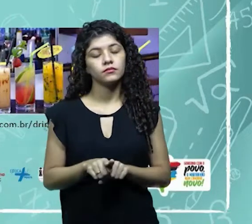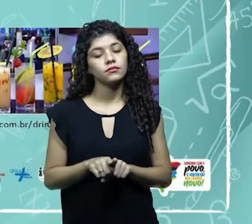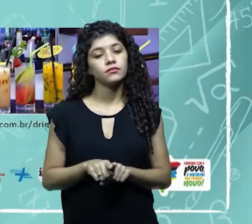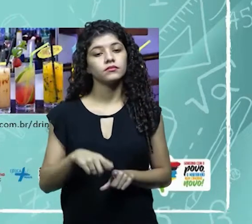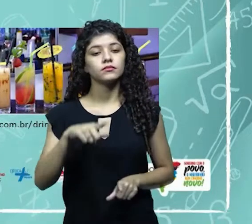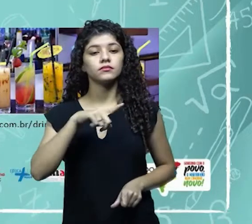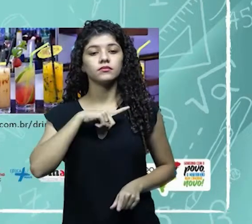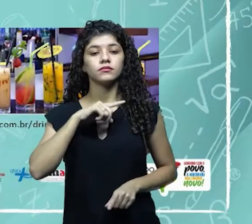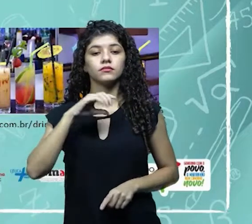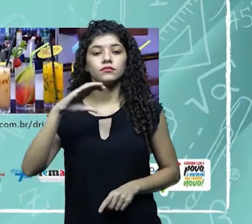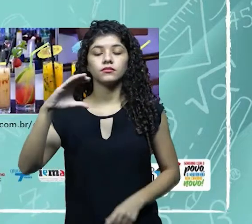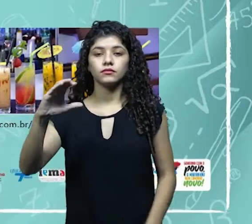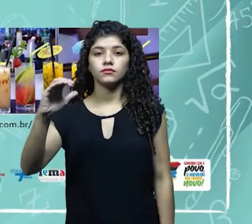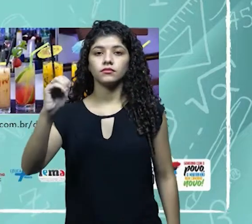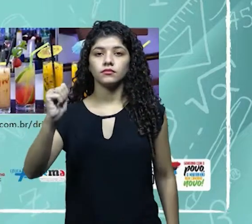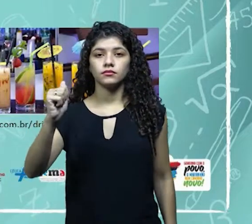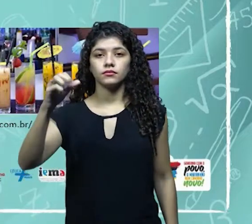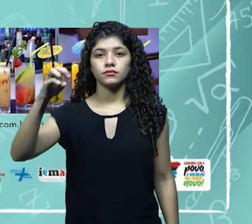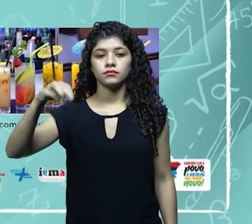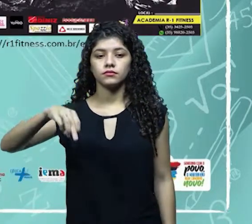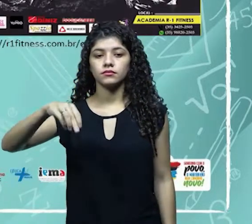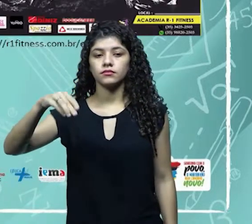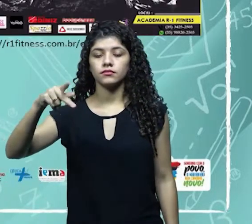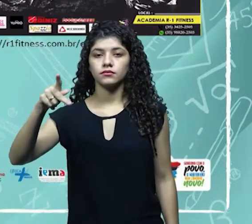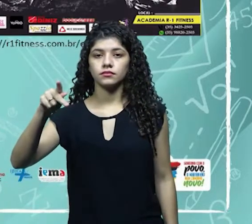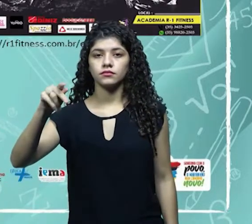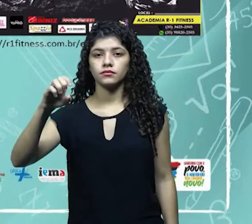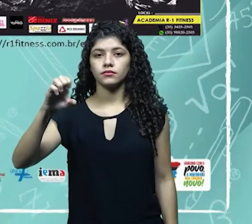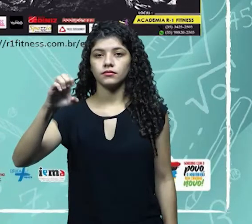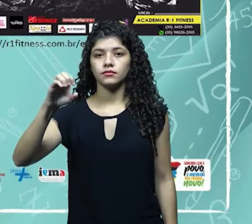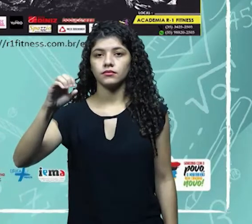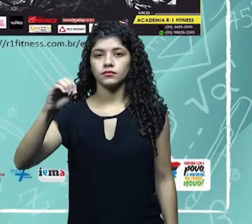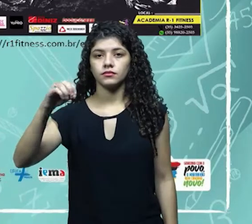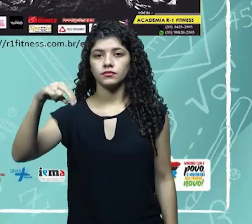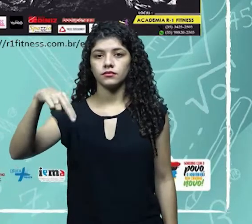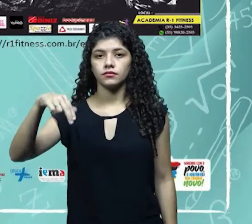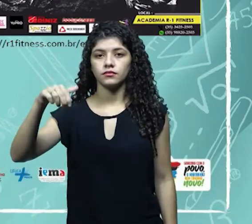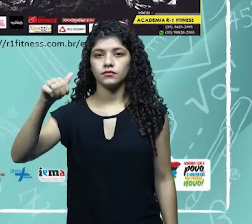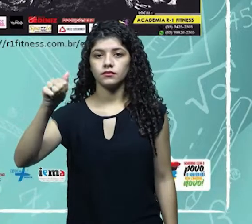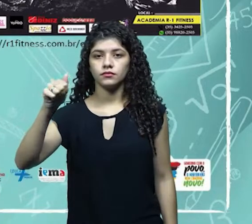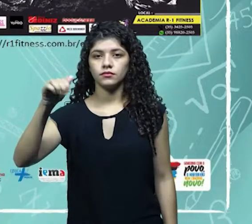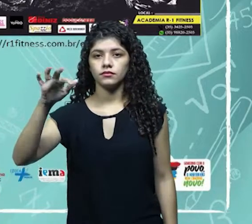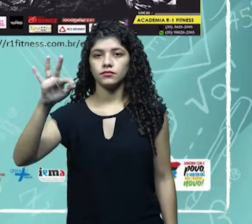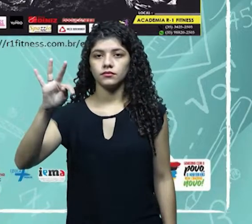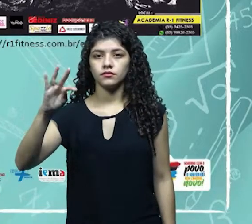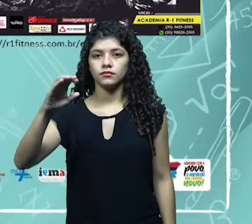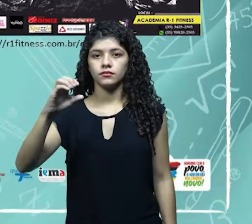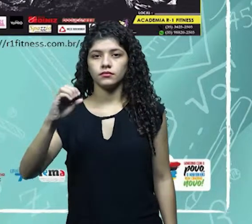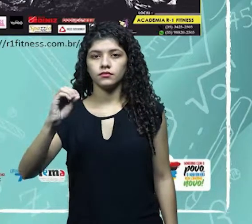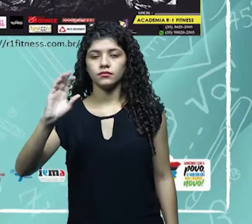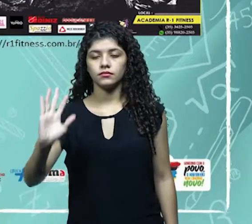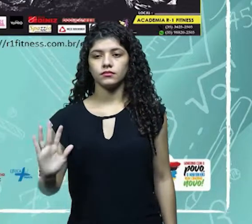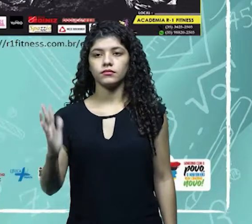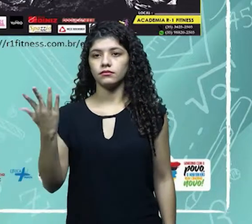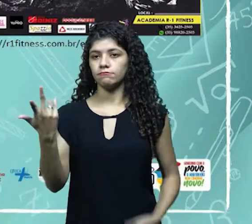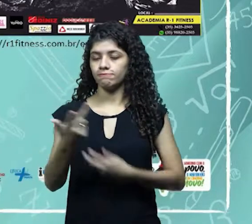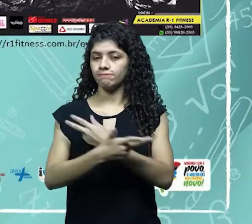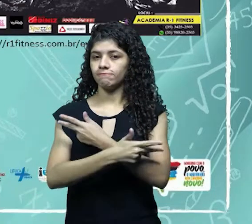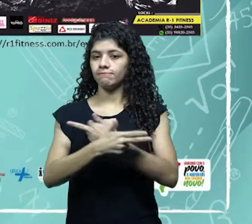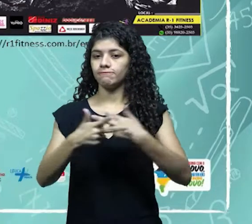figuras né que para visualizar e claro a gente tem os eventos esportivos